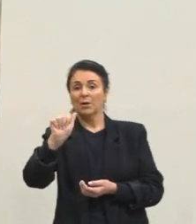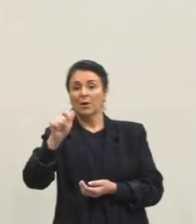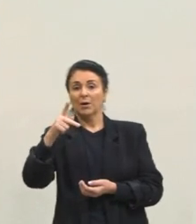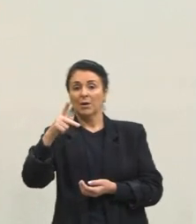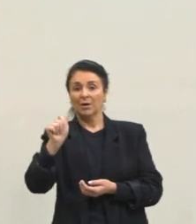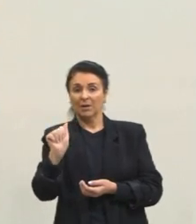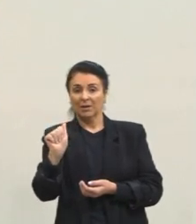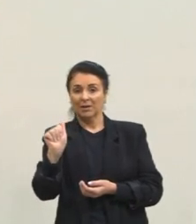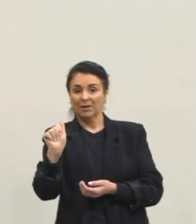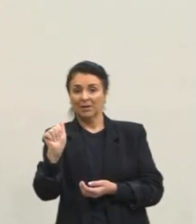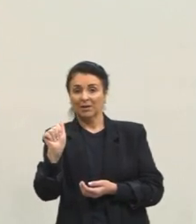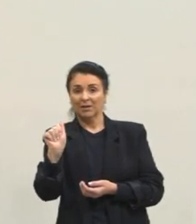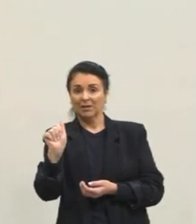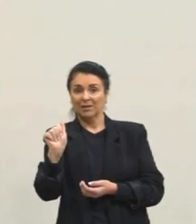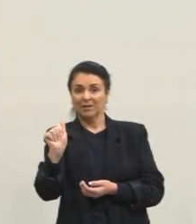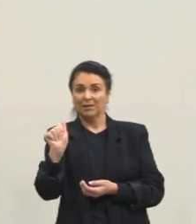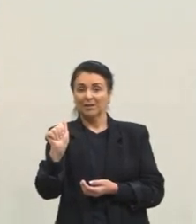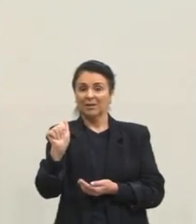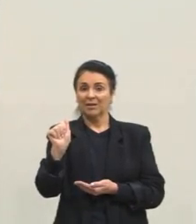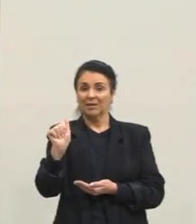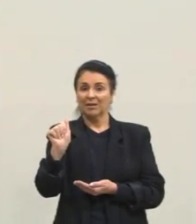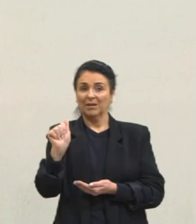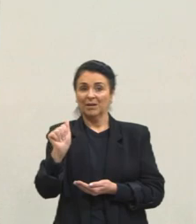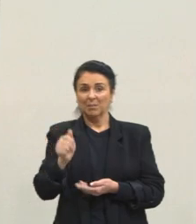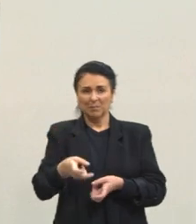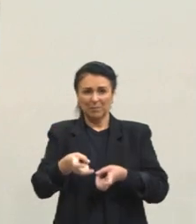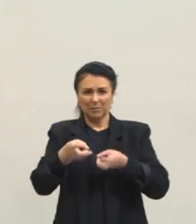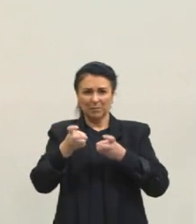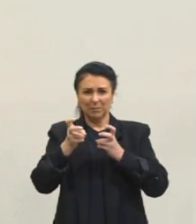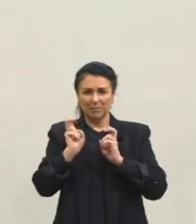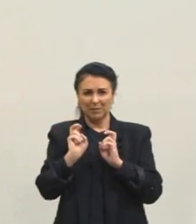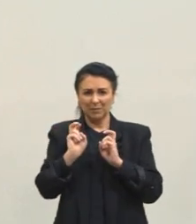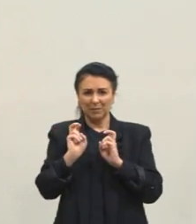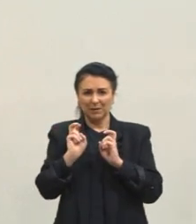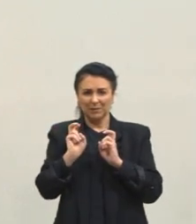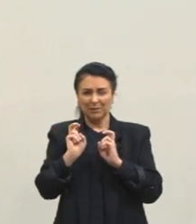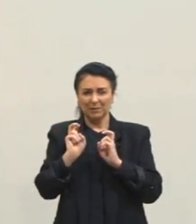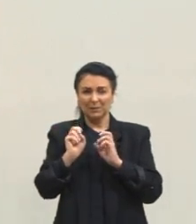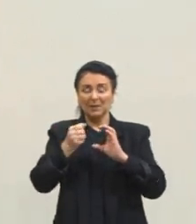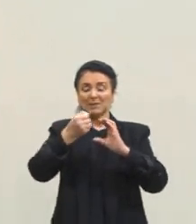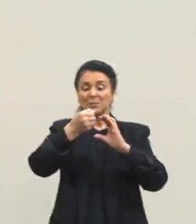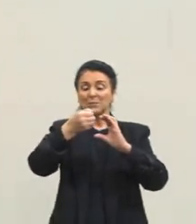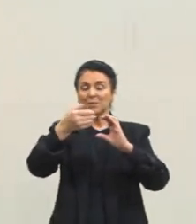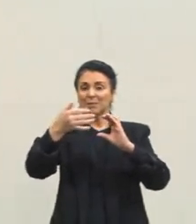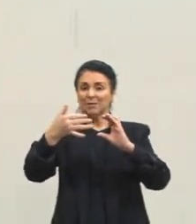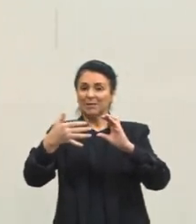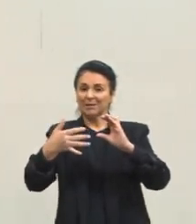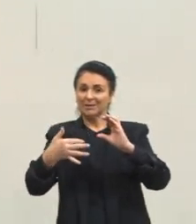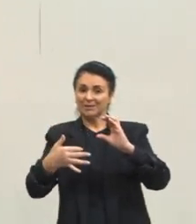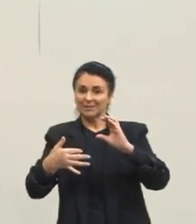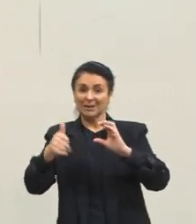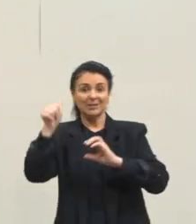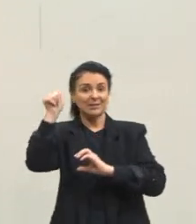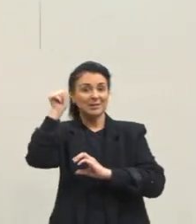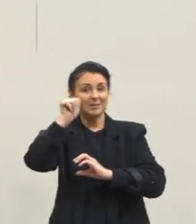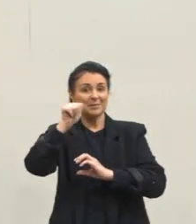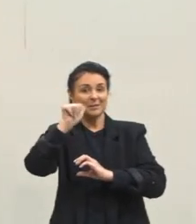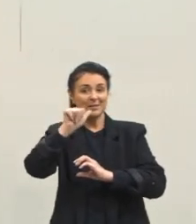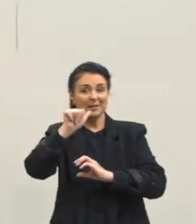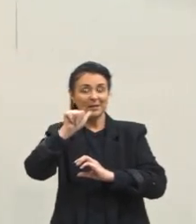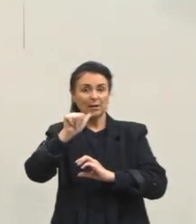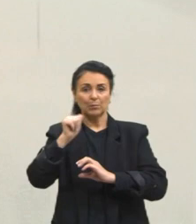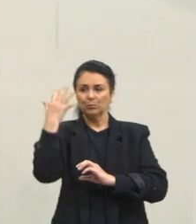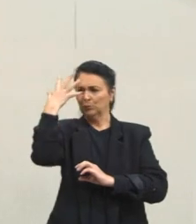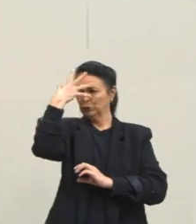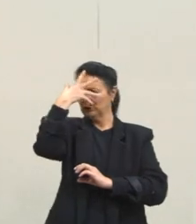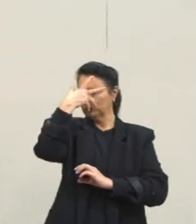e aqui estão servindo o que de característica para Chica Abelha